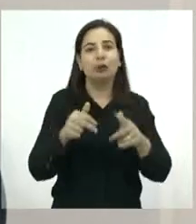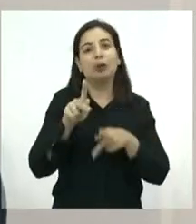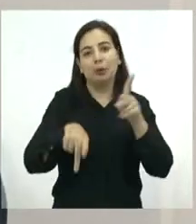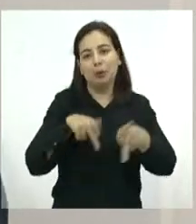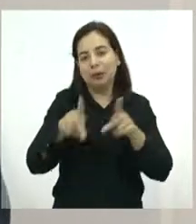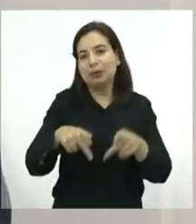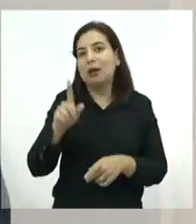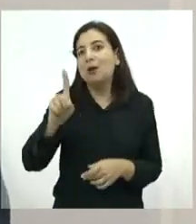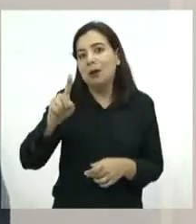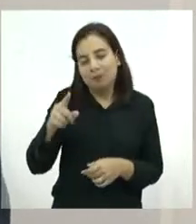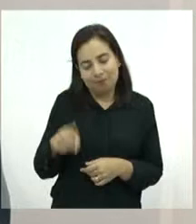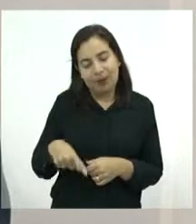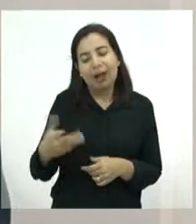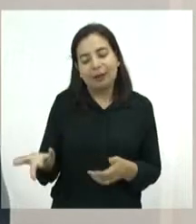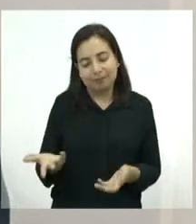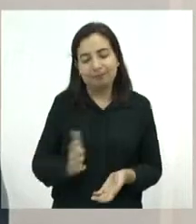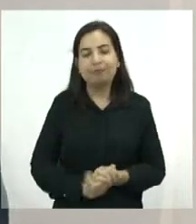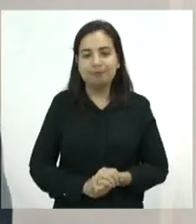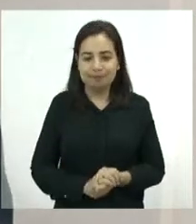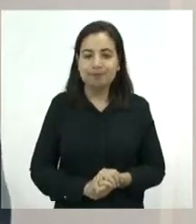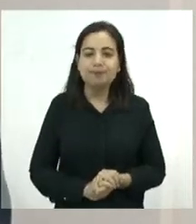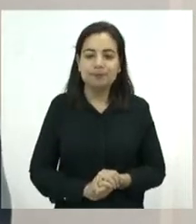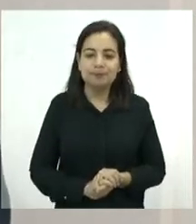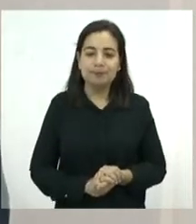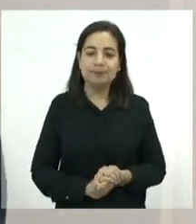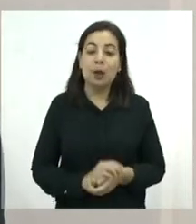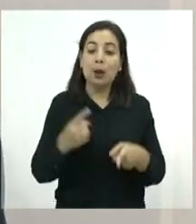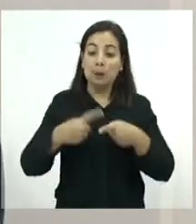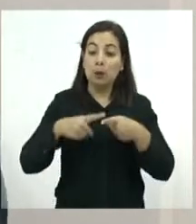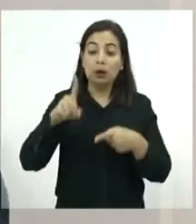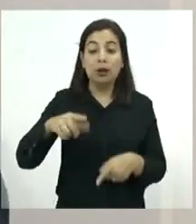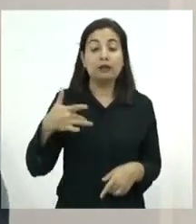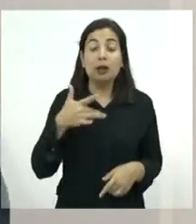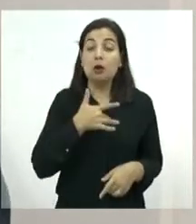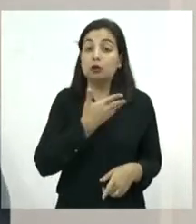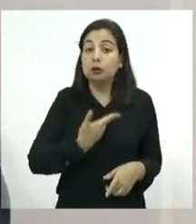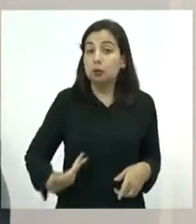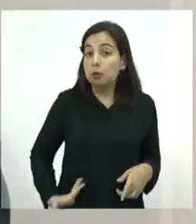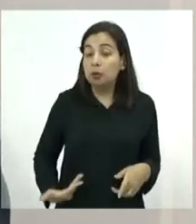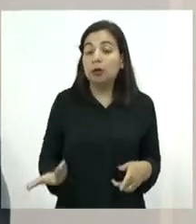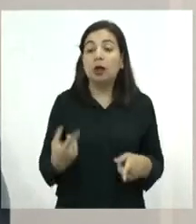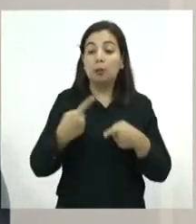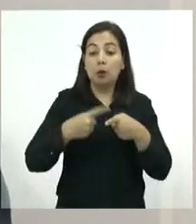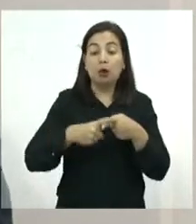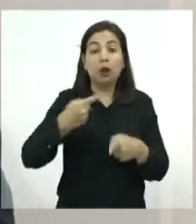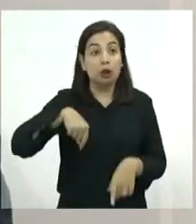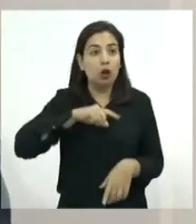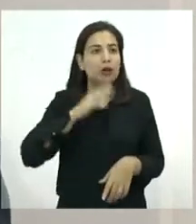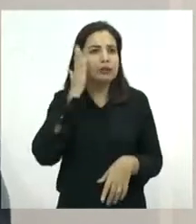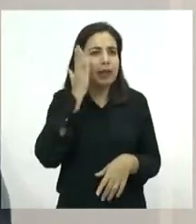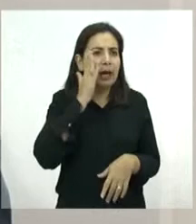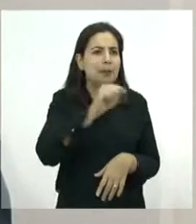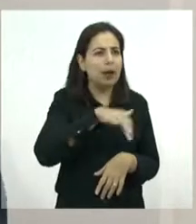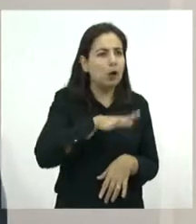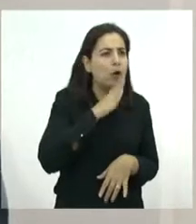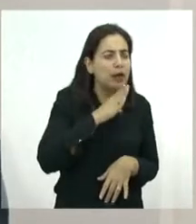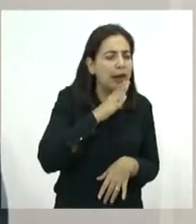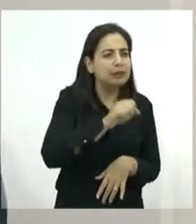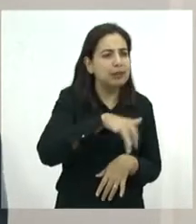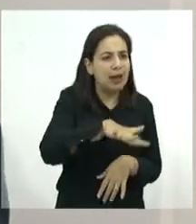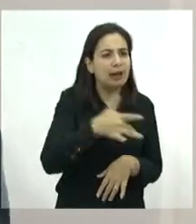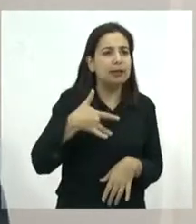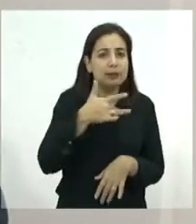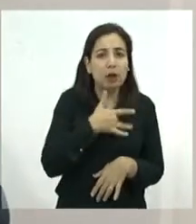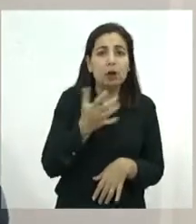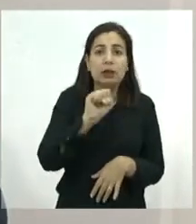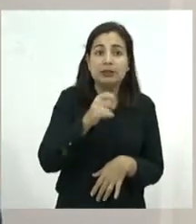Fortaleza mais saudável, tá certo? Isso é uma questão também de saúde pública. Quem milita na saúde como eu sabe que a gente falar de saúde